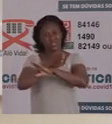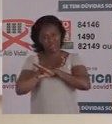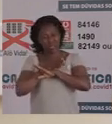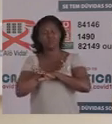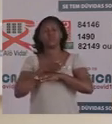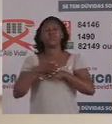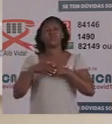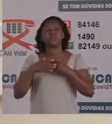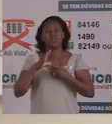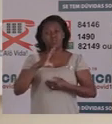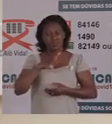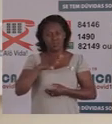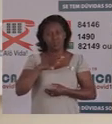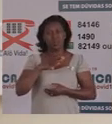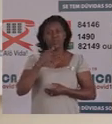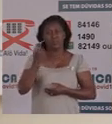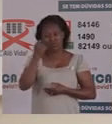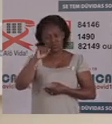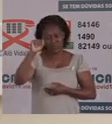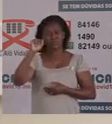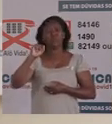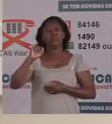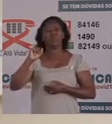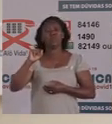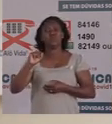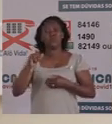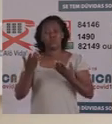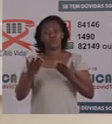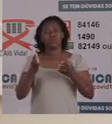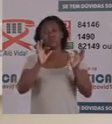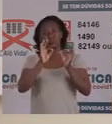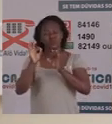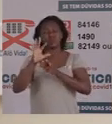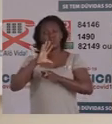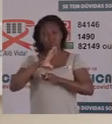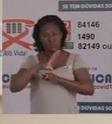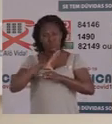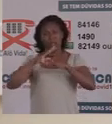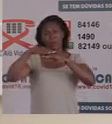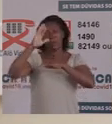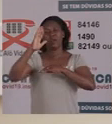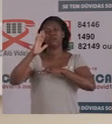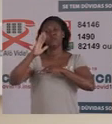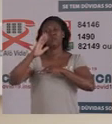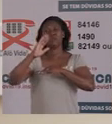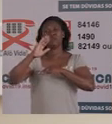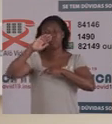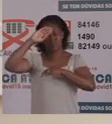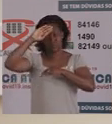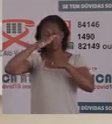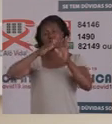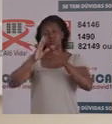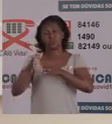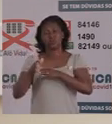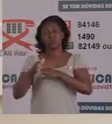agora, com o aumento do número de casos esta semana, a Zâmbia passa a ter um maior número de casos por milhão de habitantes